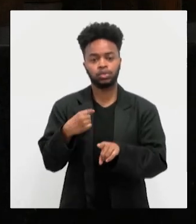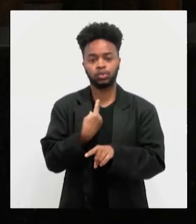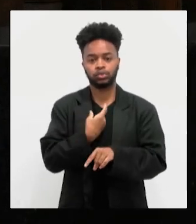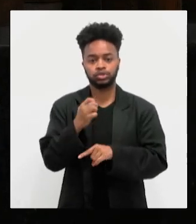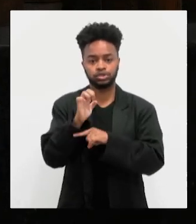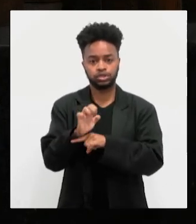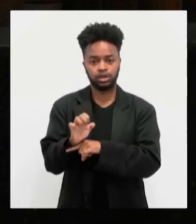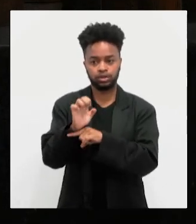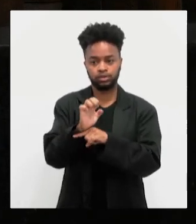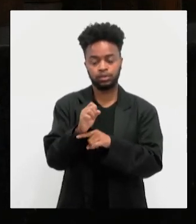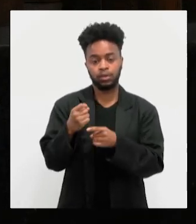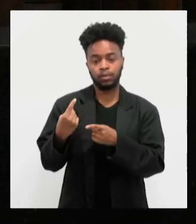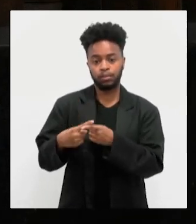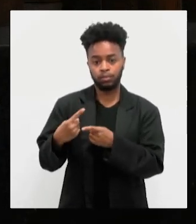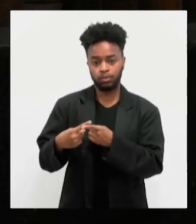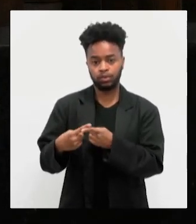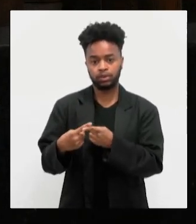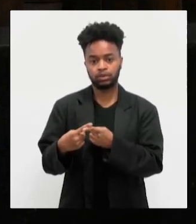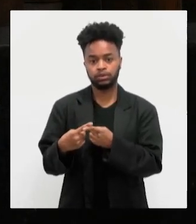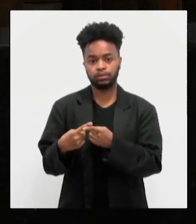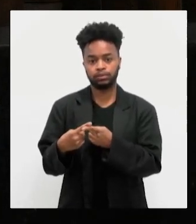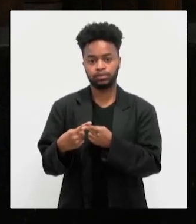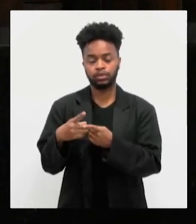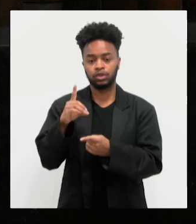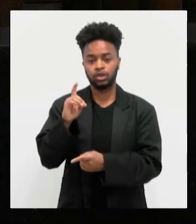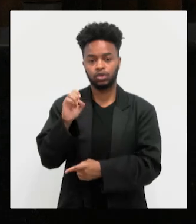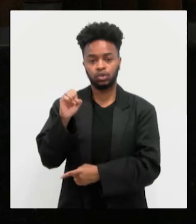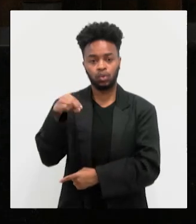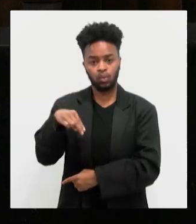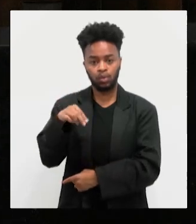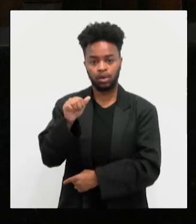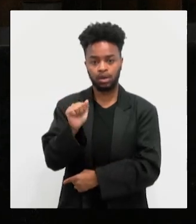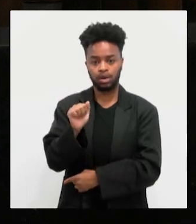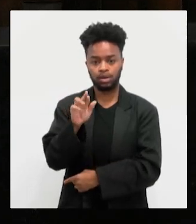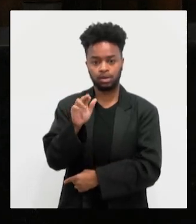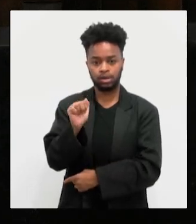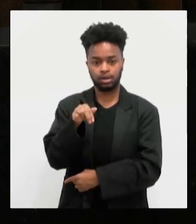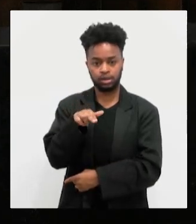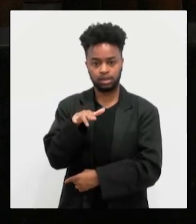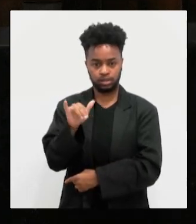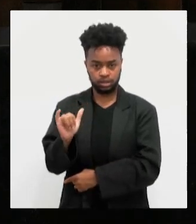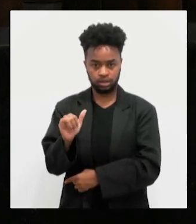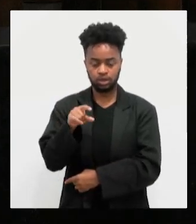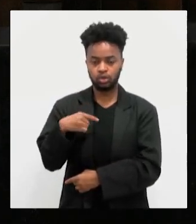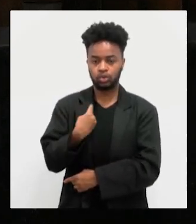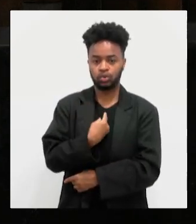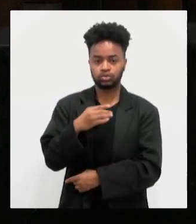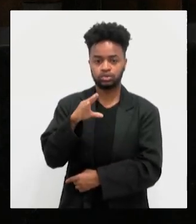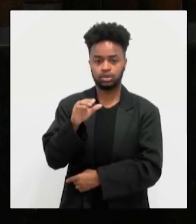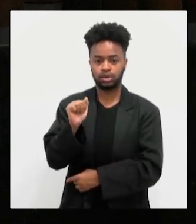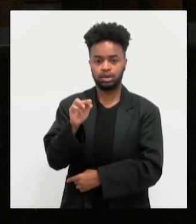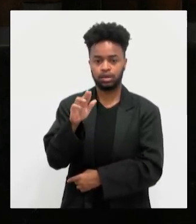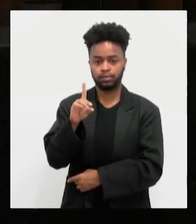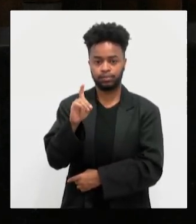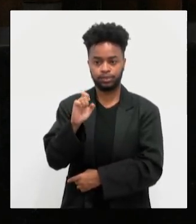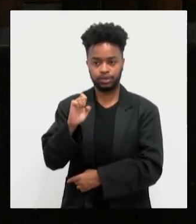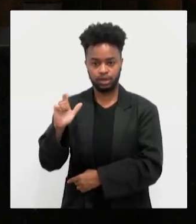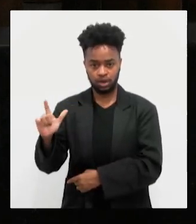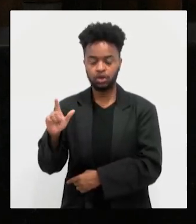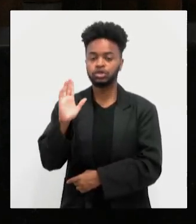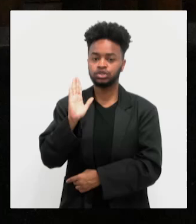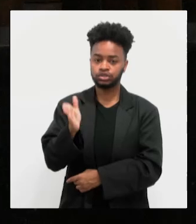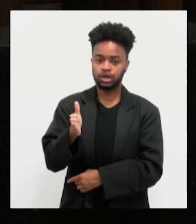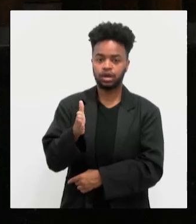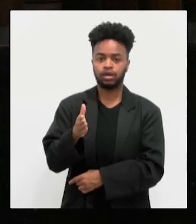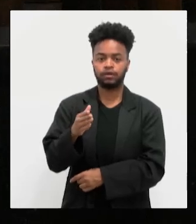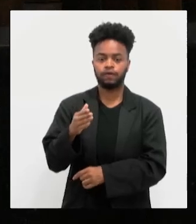Estado. Até porque Dom Oroni Tempesta, que é o nosso cardeal, já está lá em